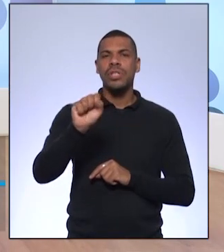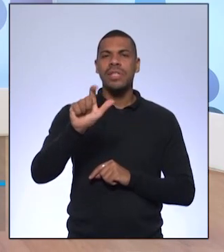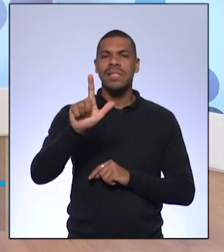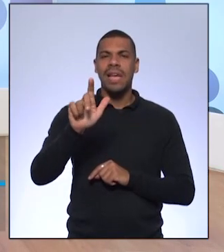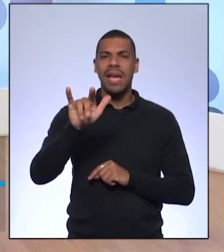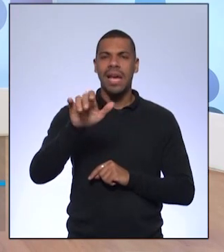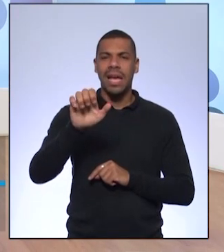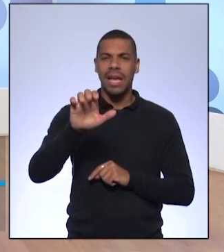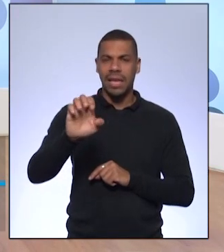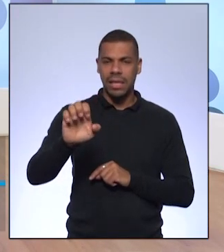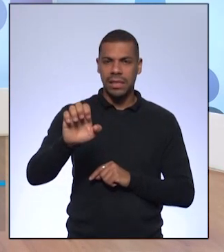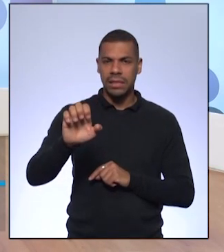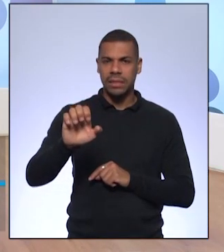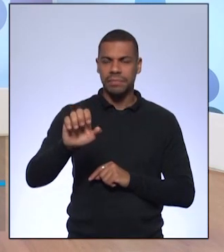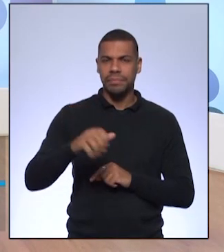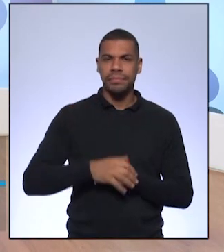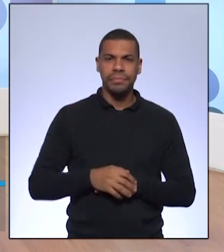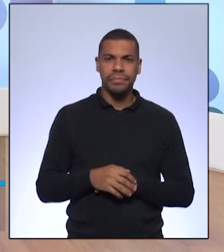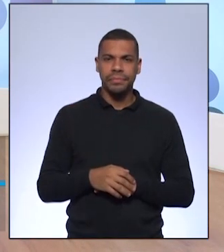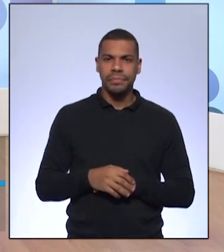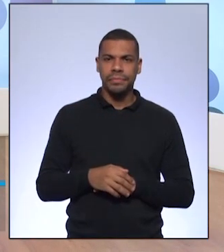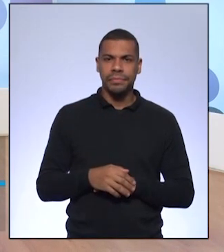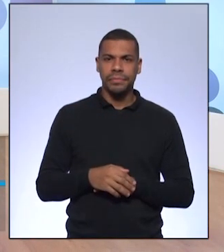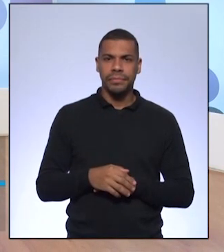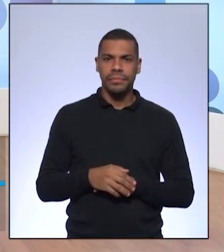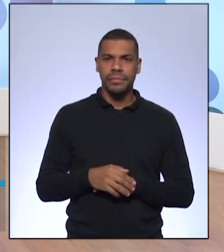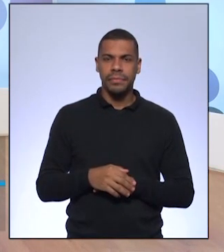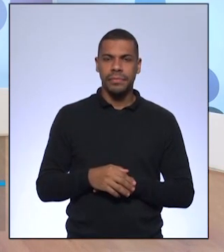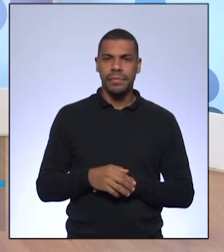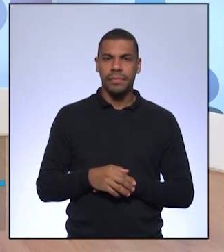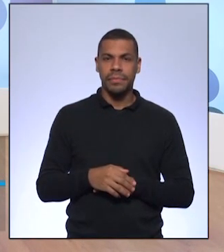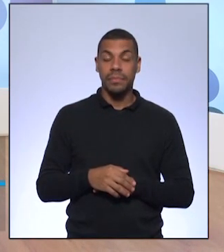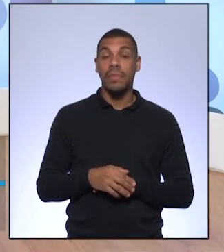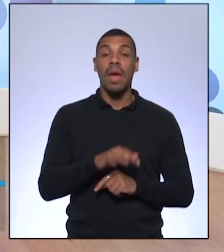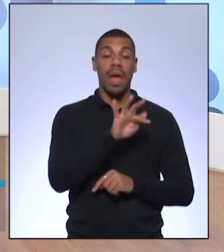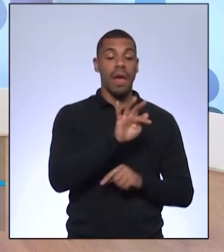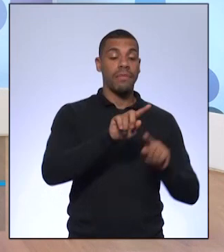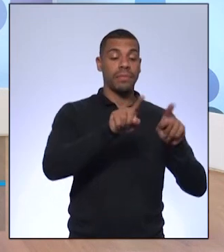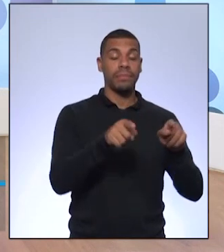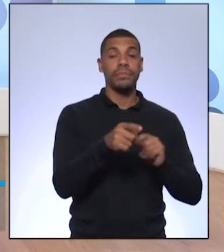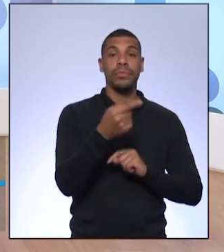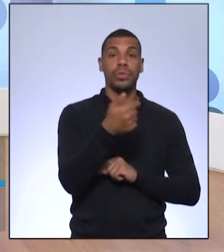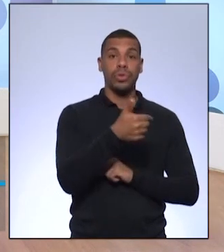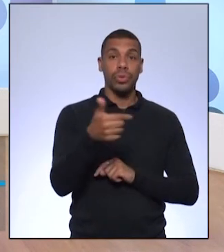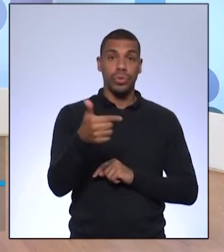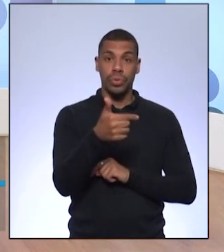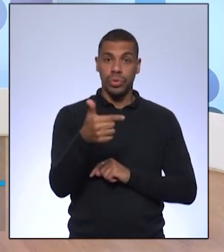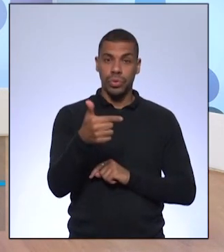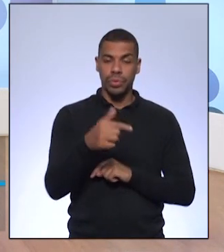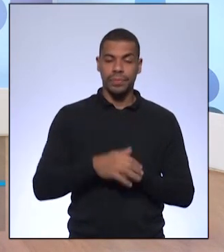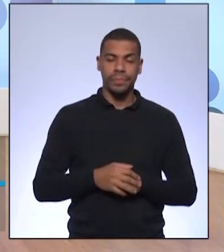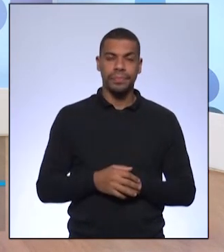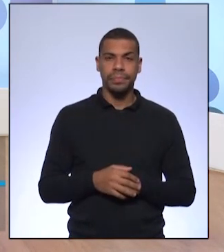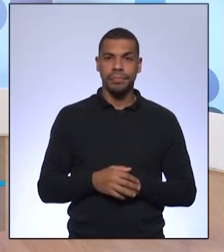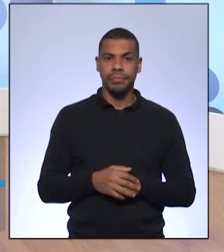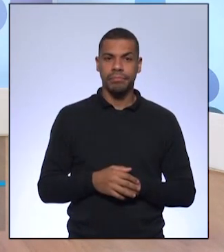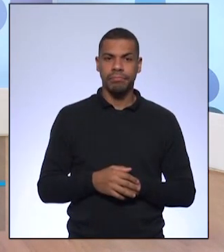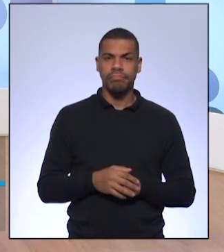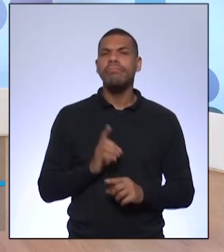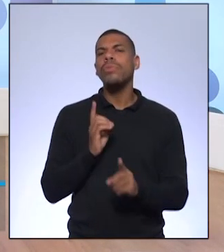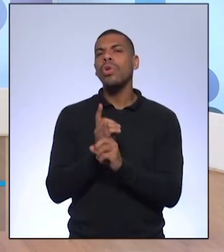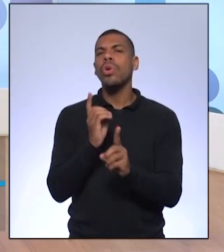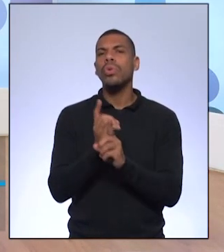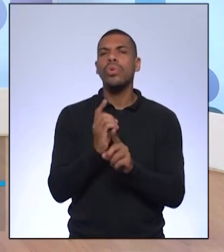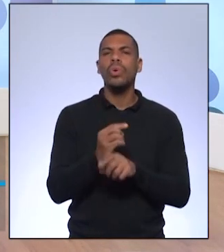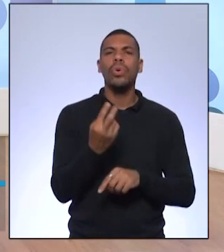Gisele, se eu não me engano aqui, ó, se eu falei errado, desculpa. Ela colocou como f de 12 igual a 240 vezes 12. Perfeito. Encontrava